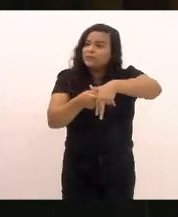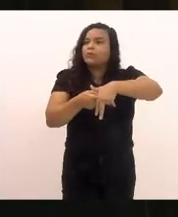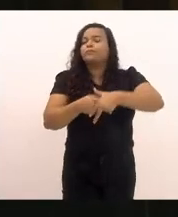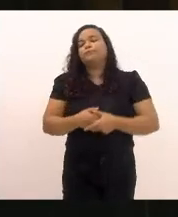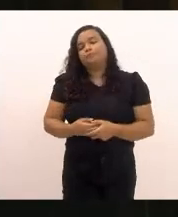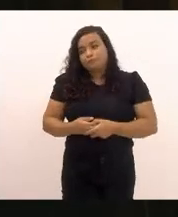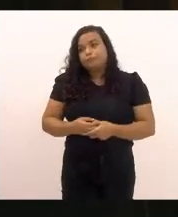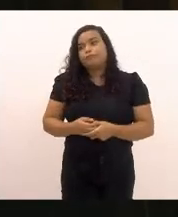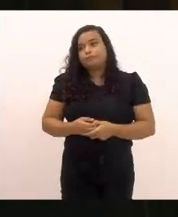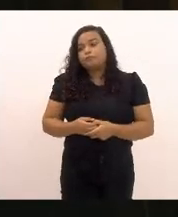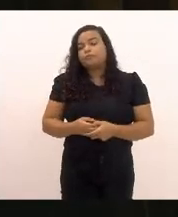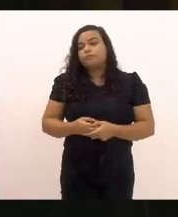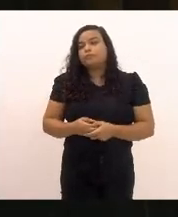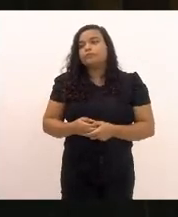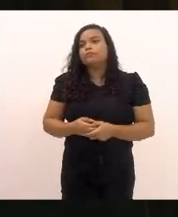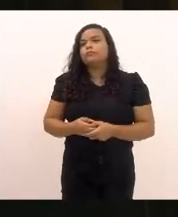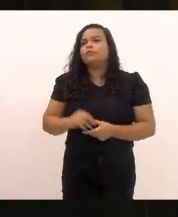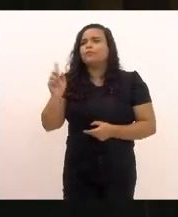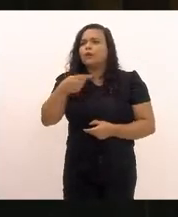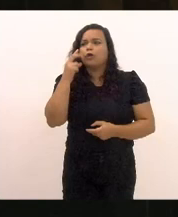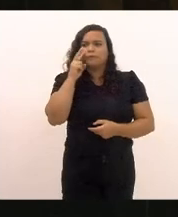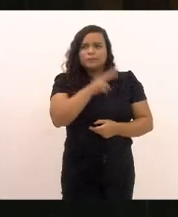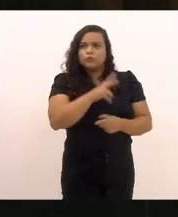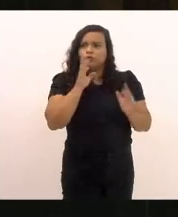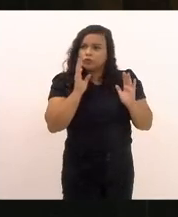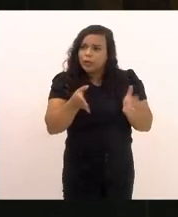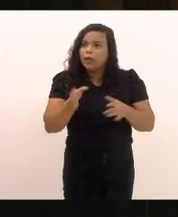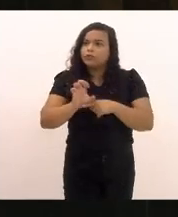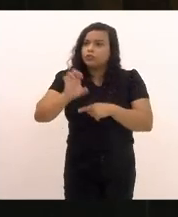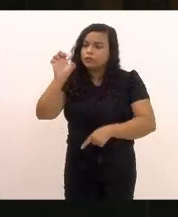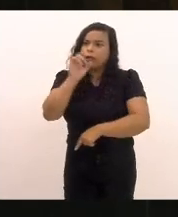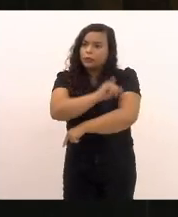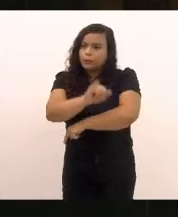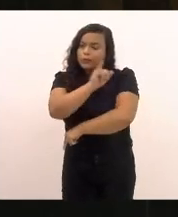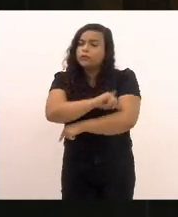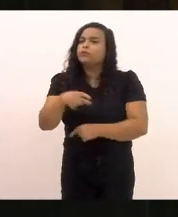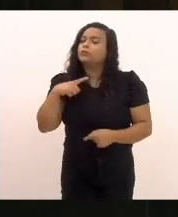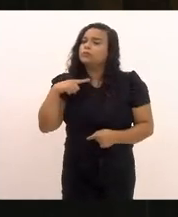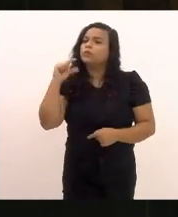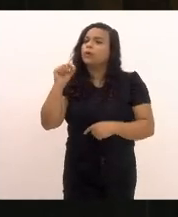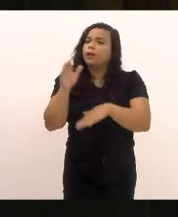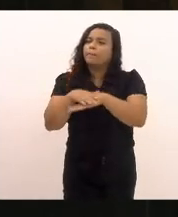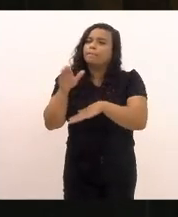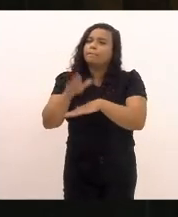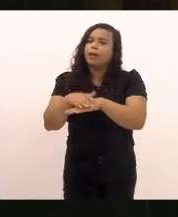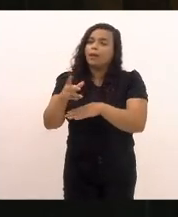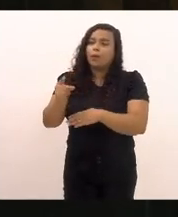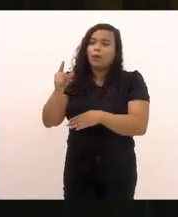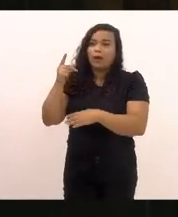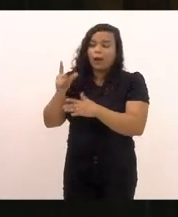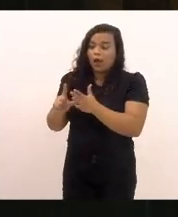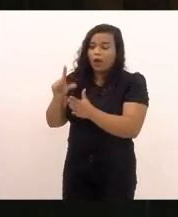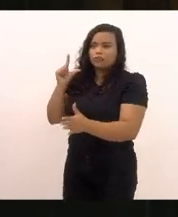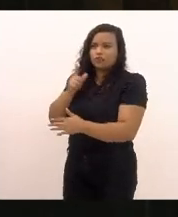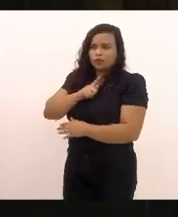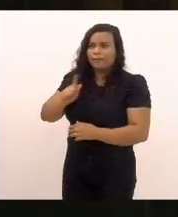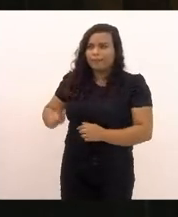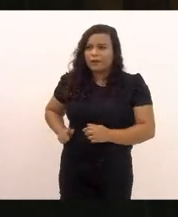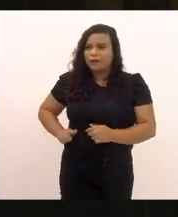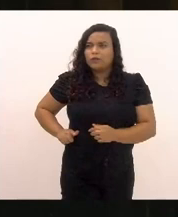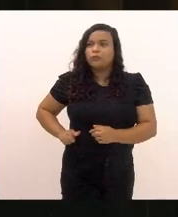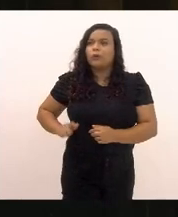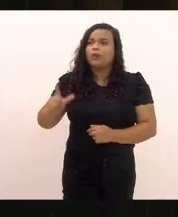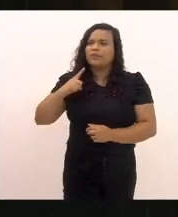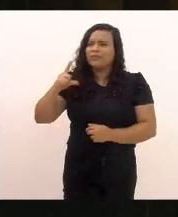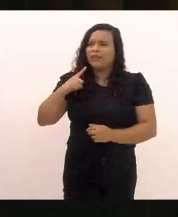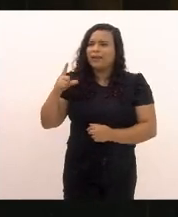mata. Assistimos aí no estado do Rio de Janeiro, nas mãos daquele antigo governador,